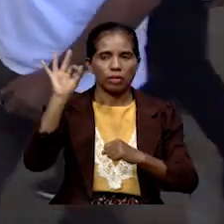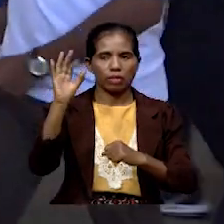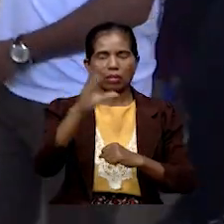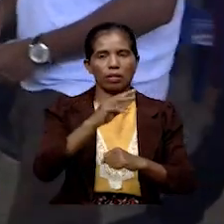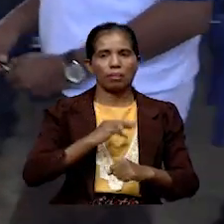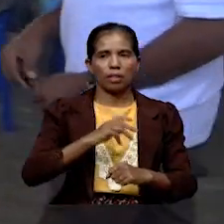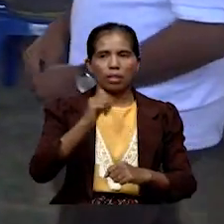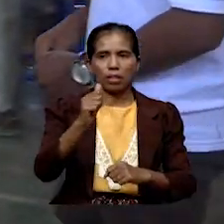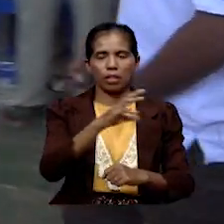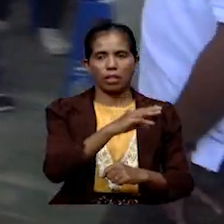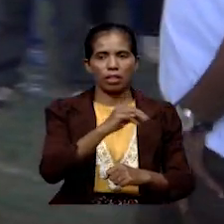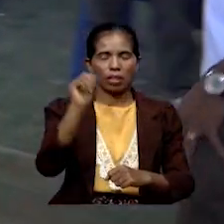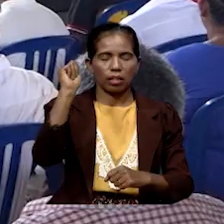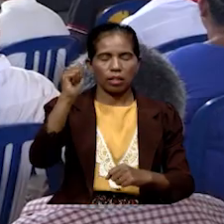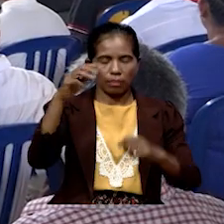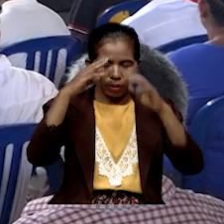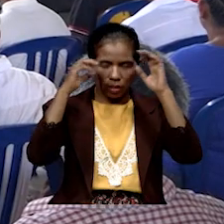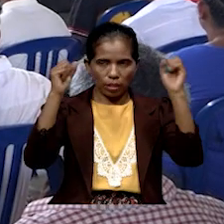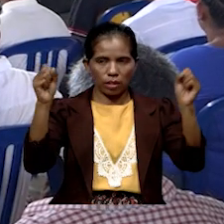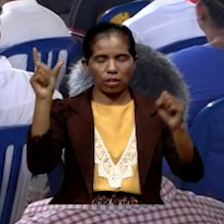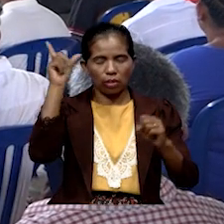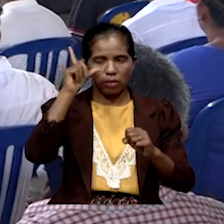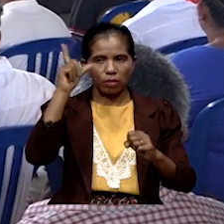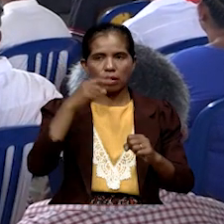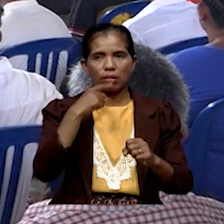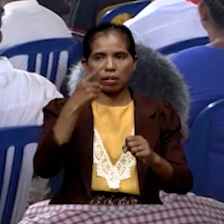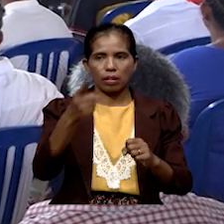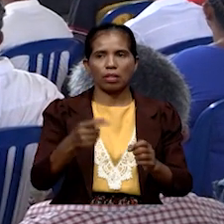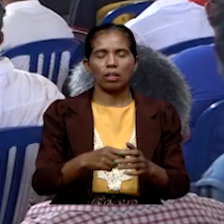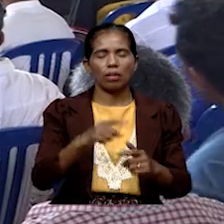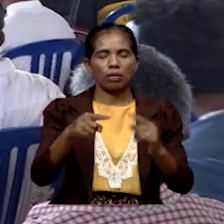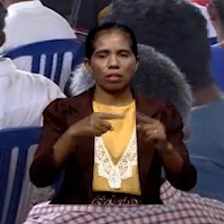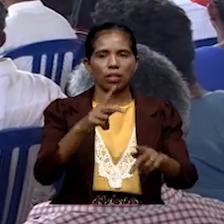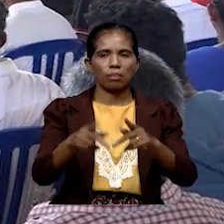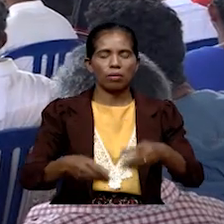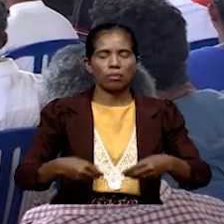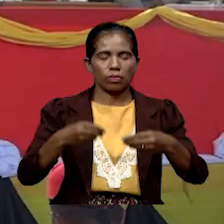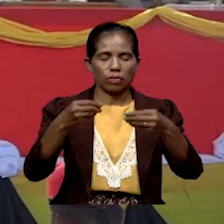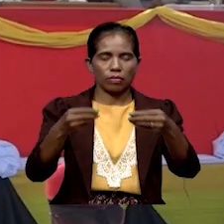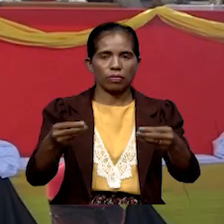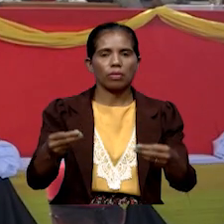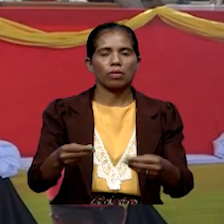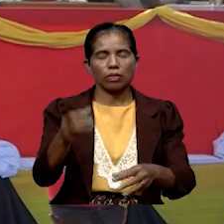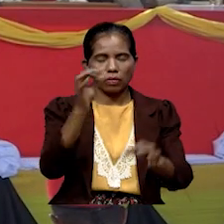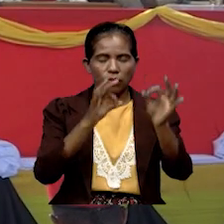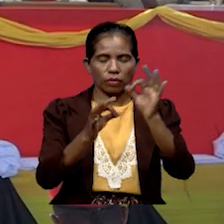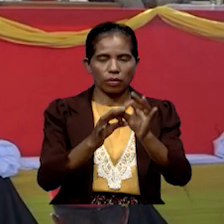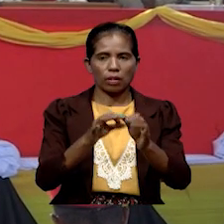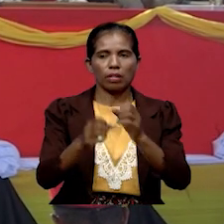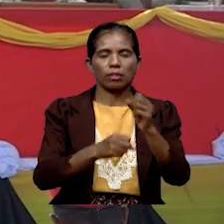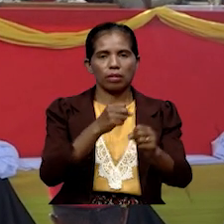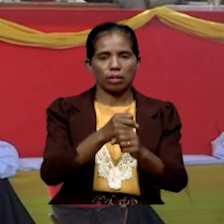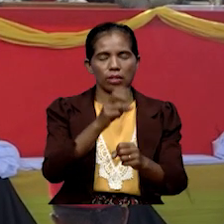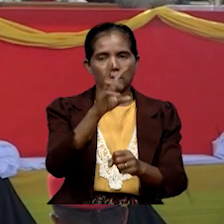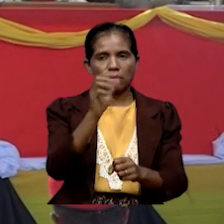Bobonaru, candidato presidente da República, Francisco Guterres Lollo Hateten, banhira povo votan legitimidade ato ukun totina ringrua